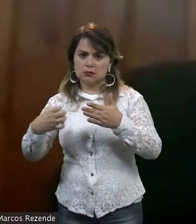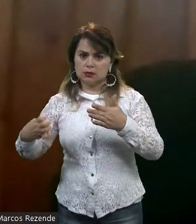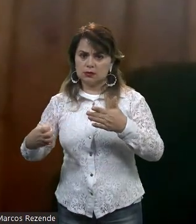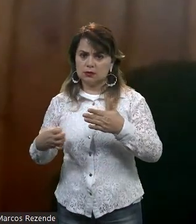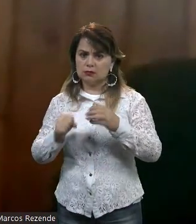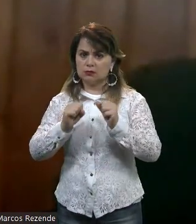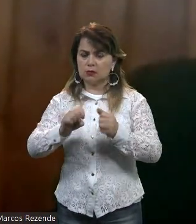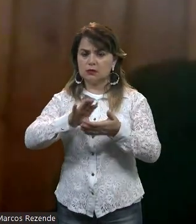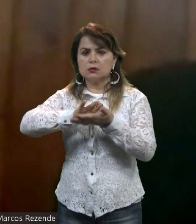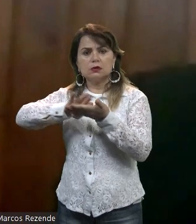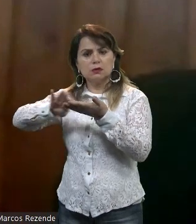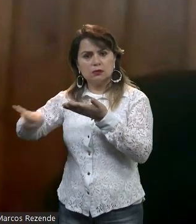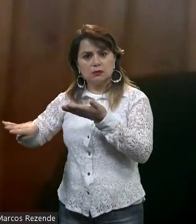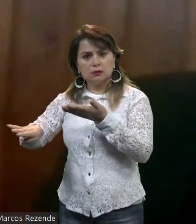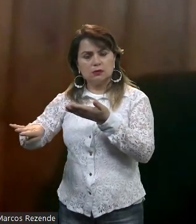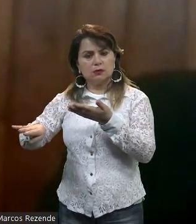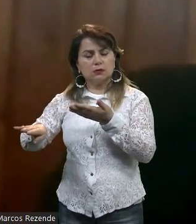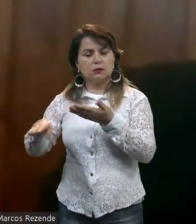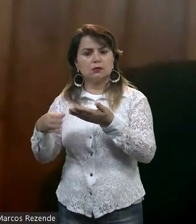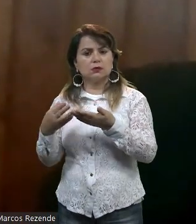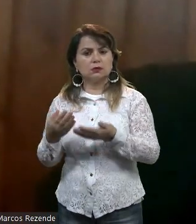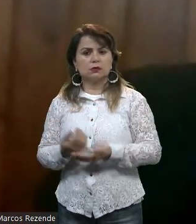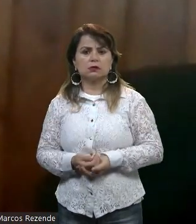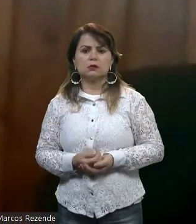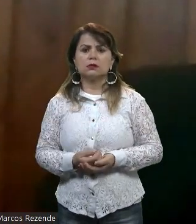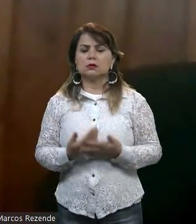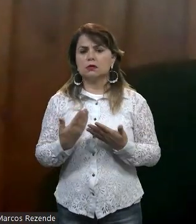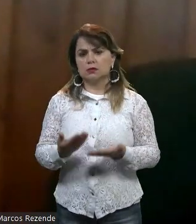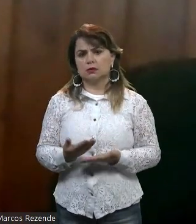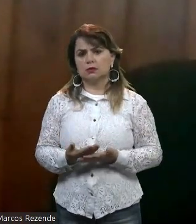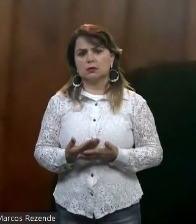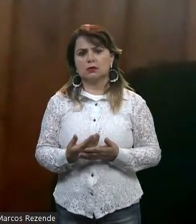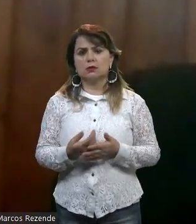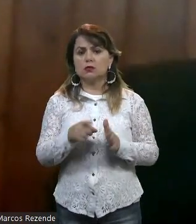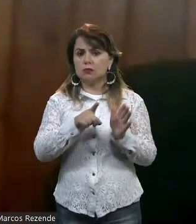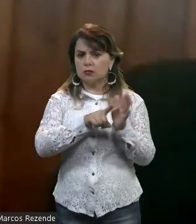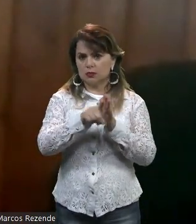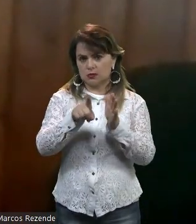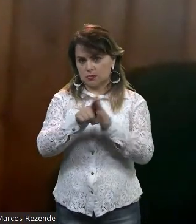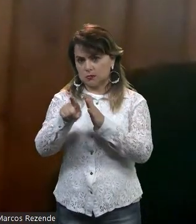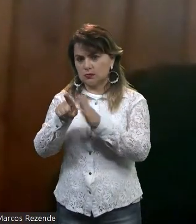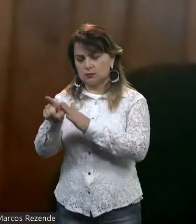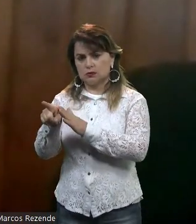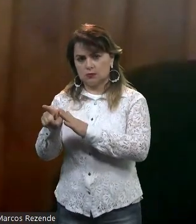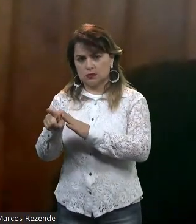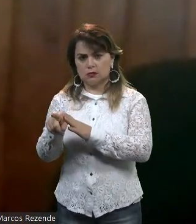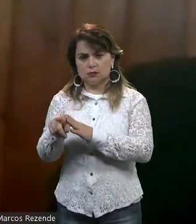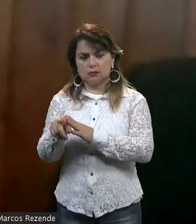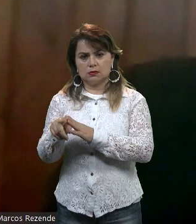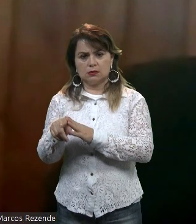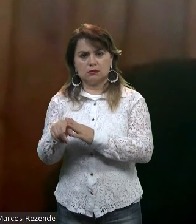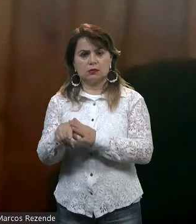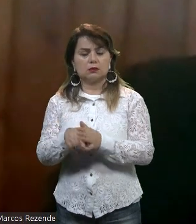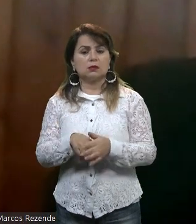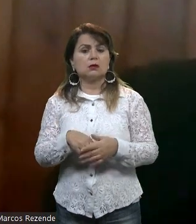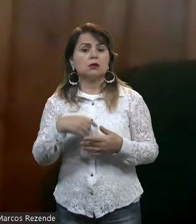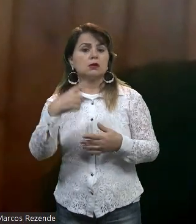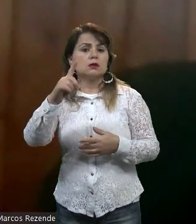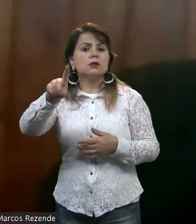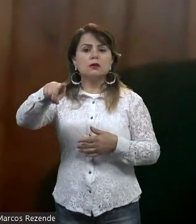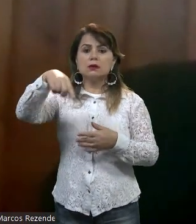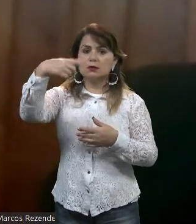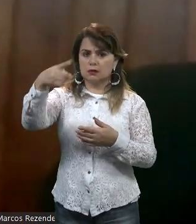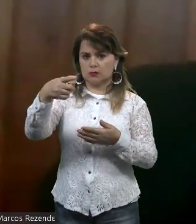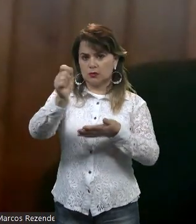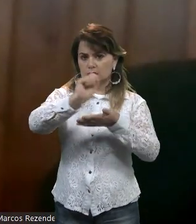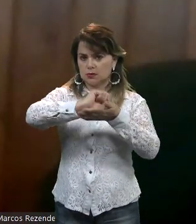de excepcionalmente a consulta feita dessa forma. Excepcionalmente, depois vai por